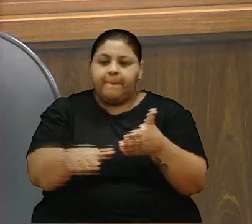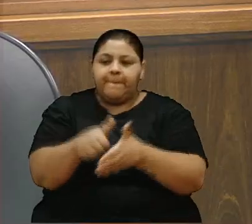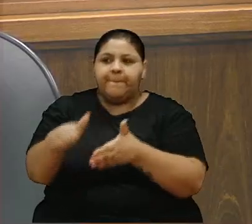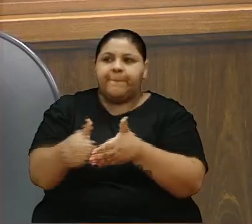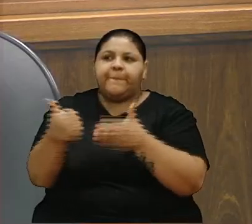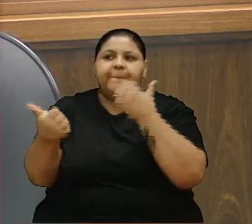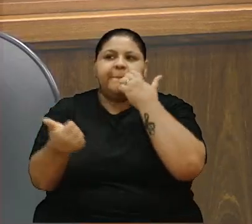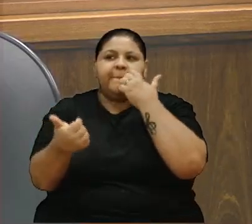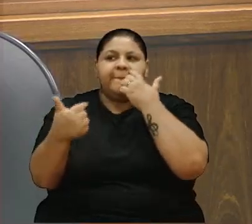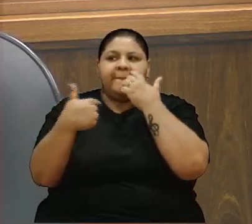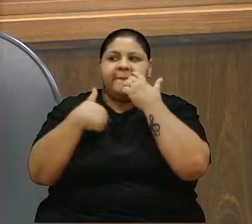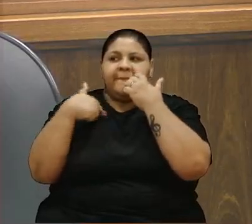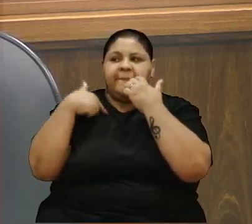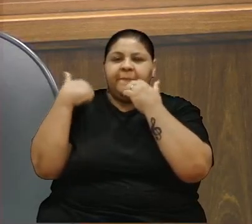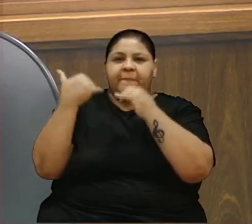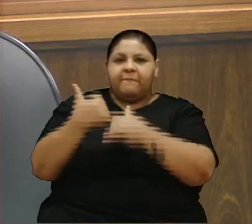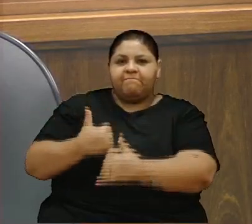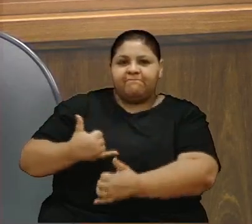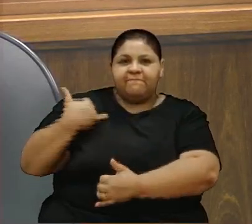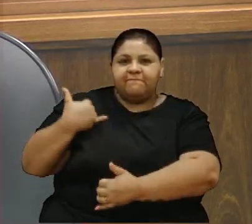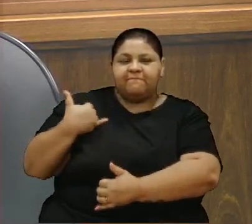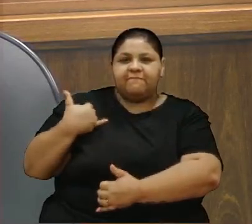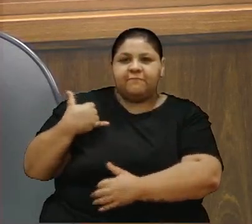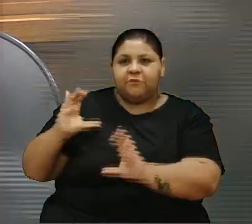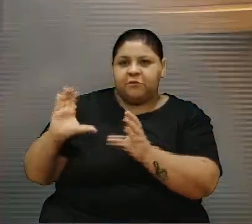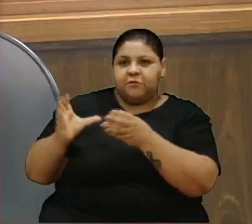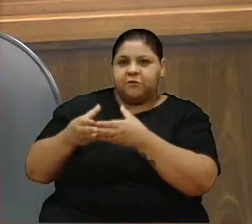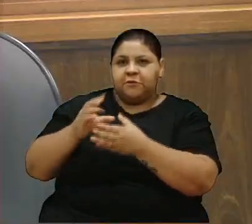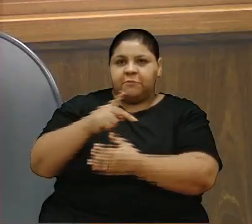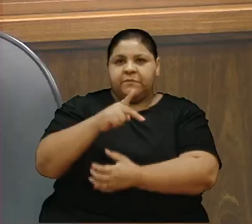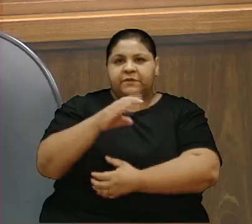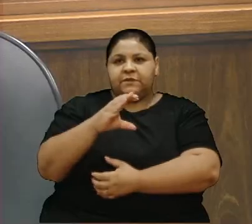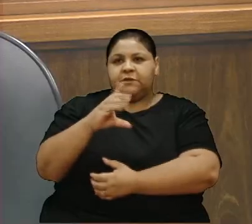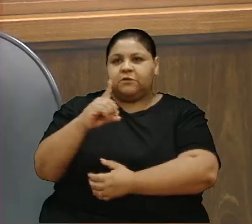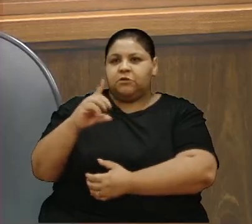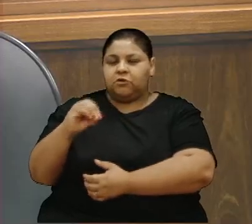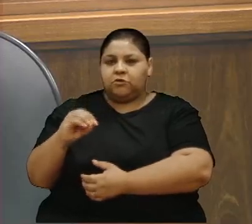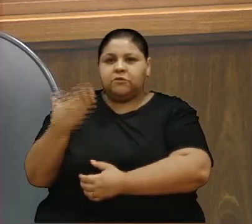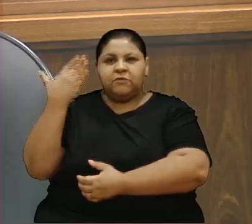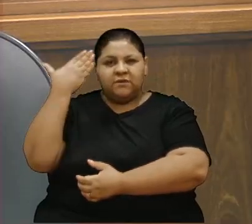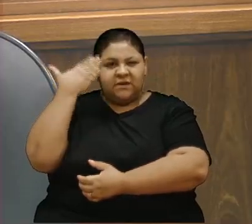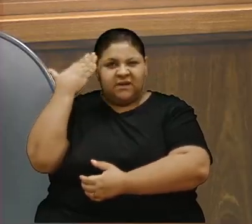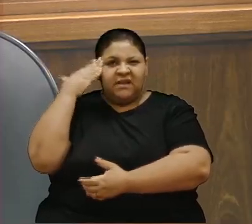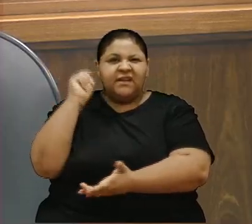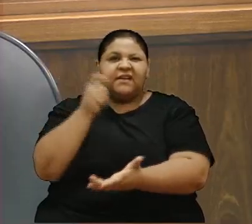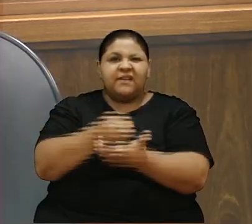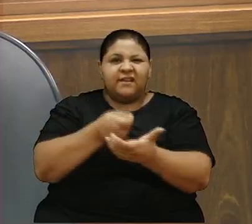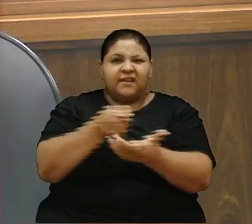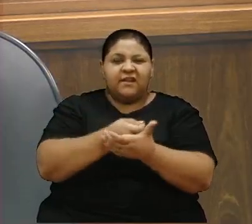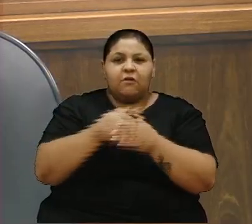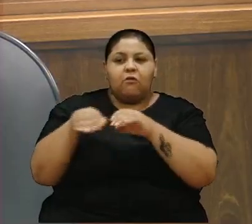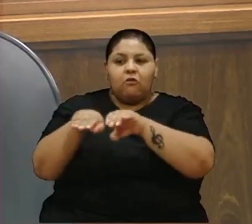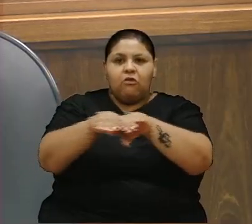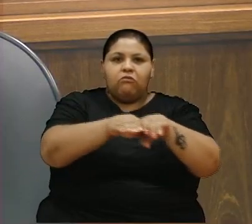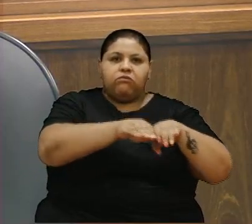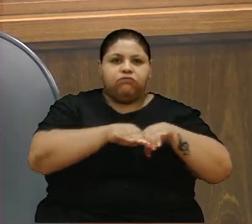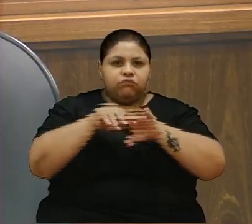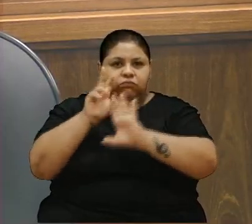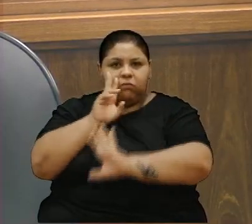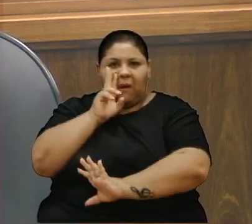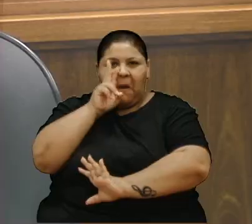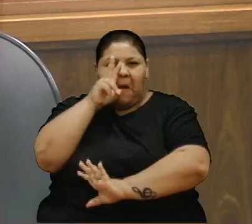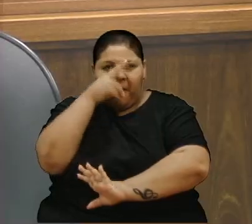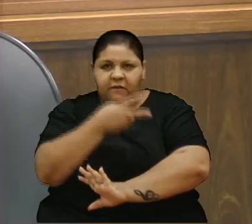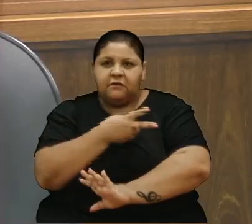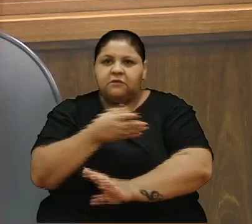É uma honra ter na nossa federação o PCdoB, saber que as nossas lutas elas se igualam e se fortalecem